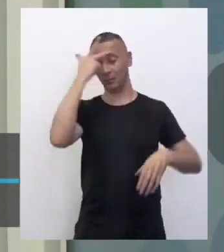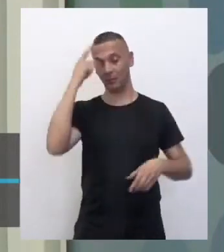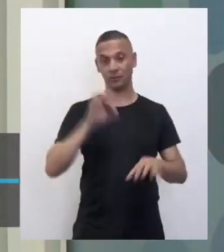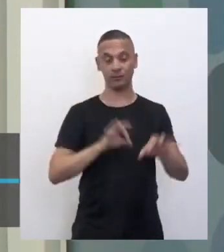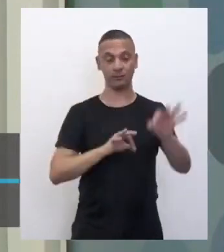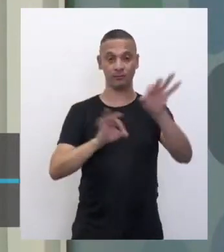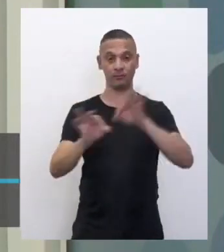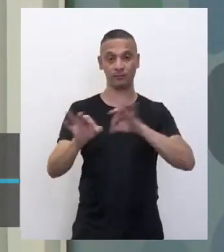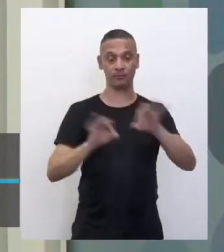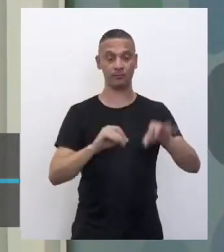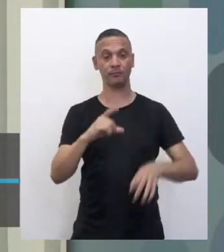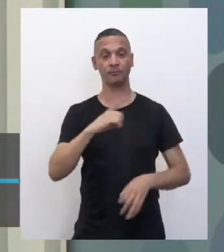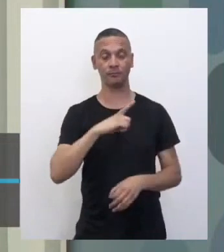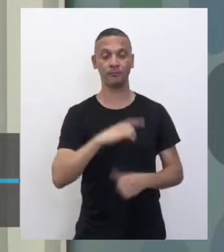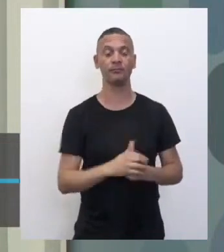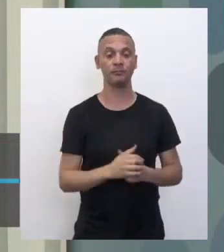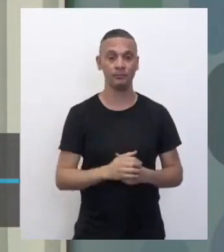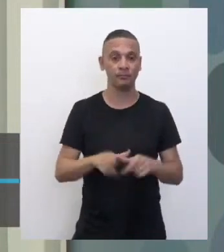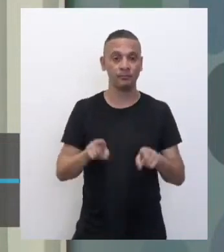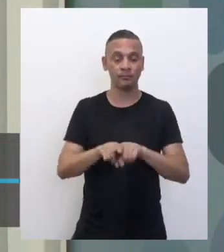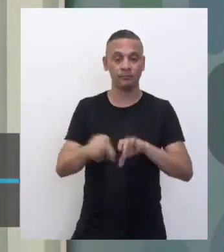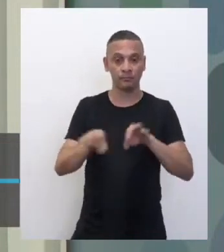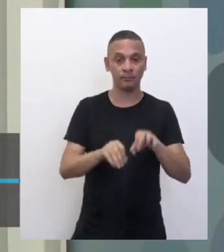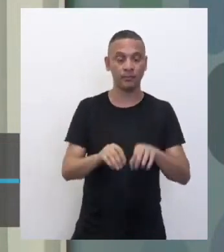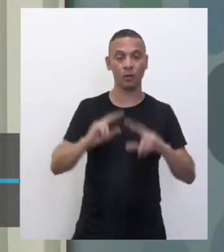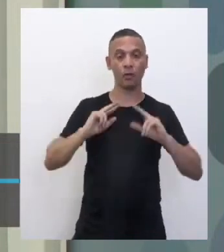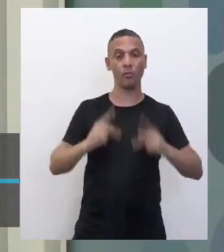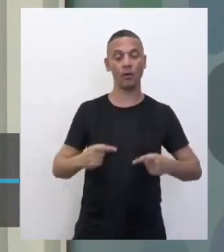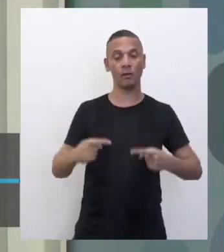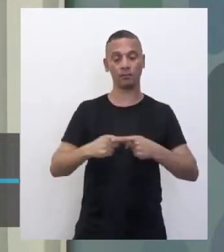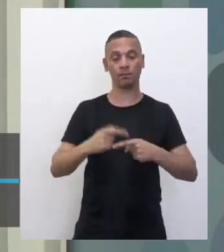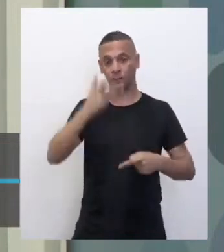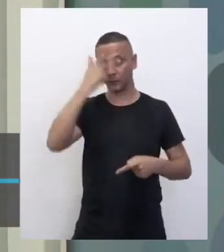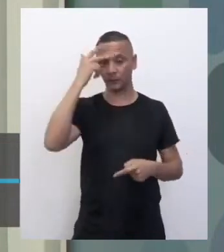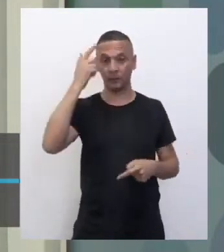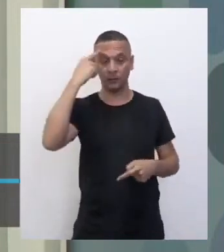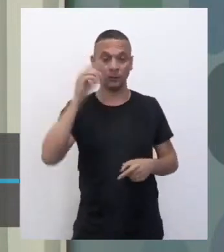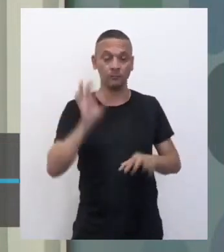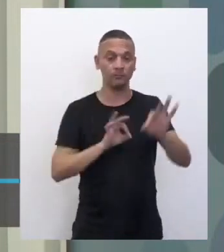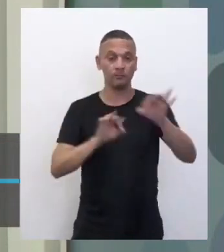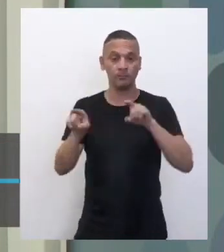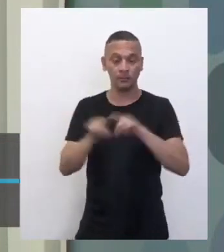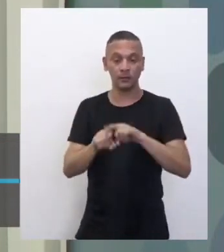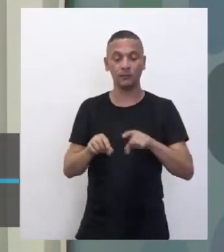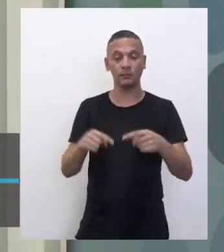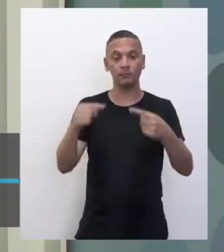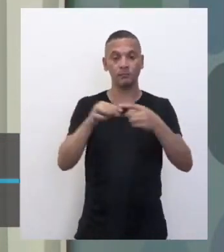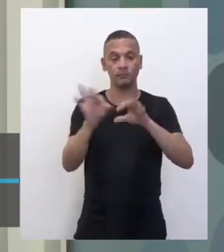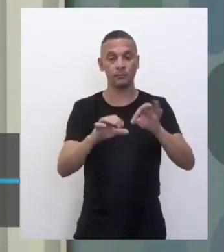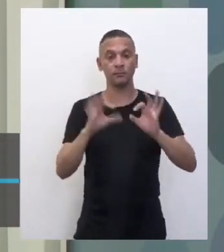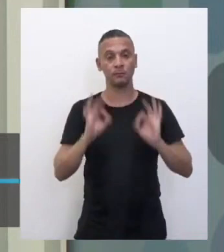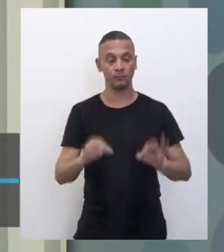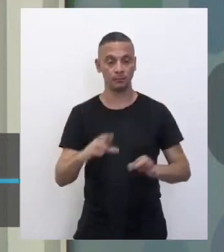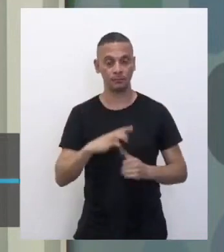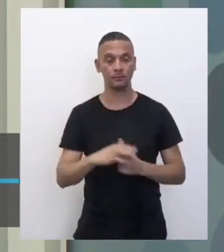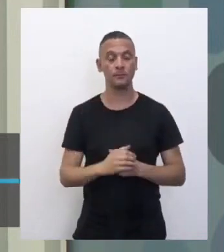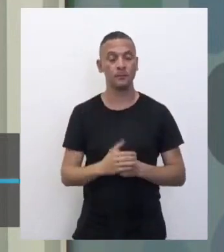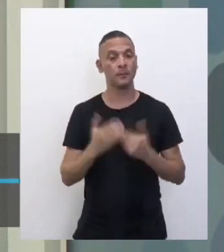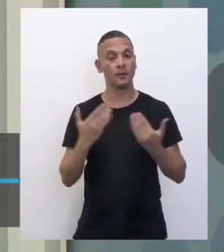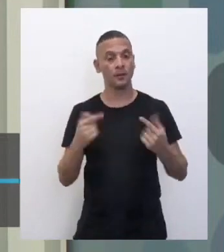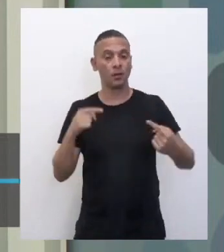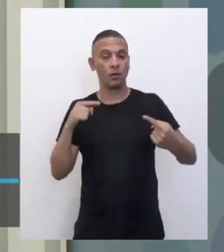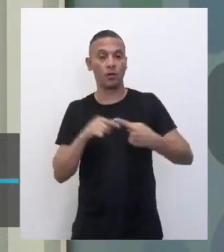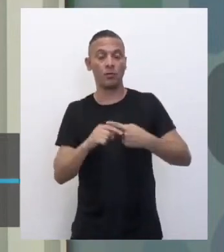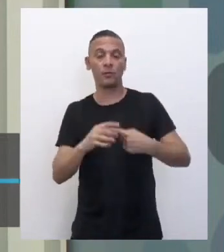cultura diferente. Isso é uma característica das ciências humanas, né? Ao mesmo tempo que nós somos sujeitos, nós somos objetos dentro das ciências humanas. E isso